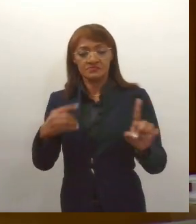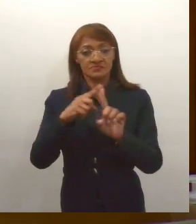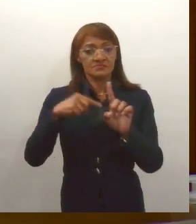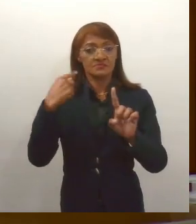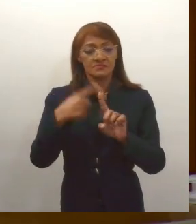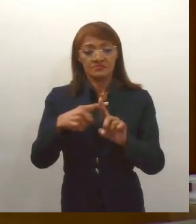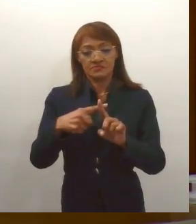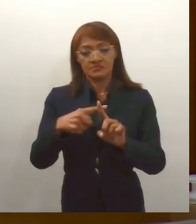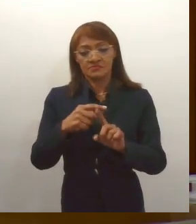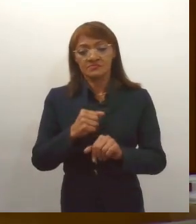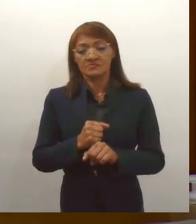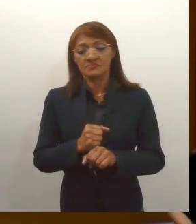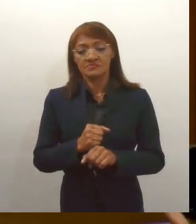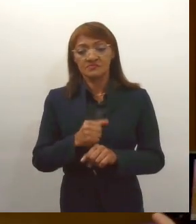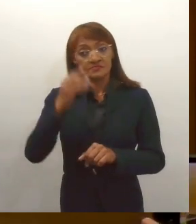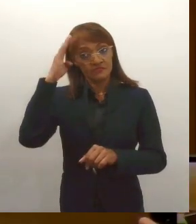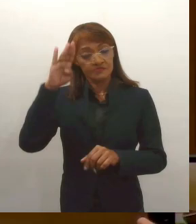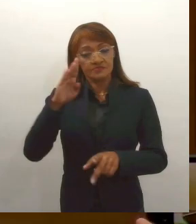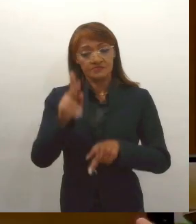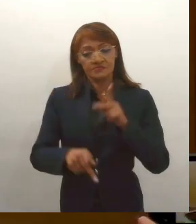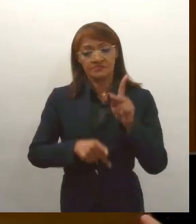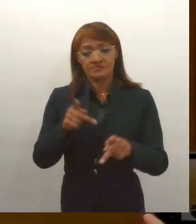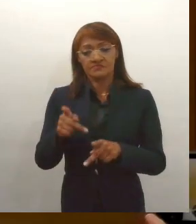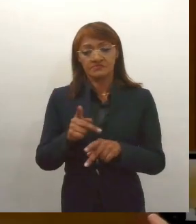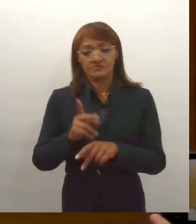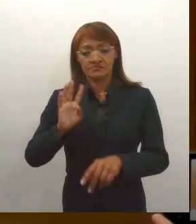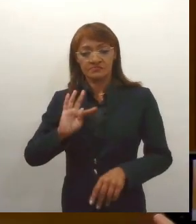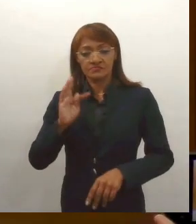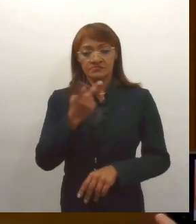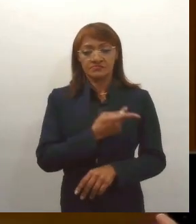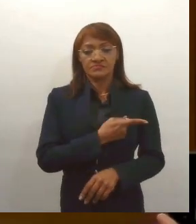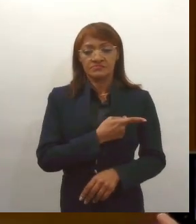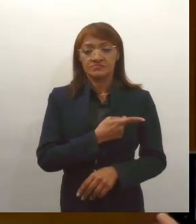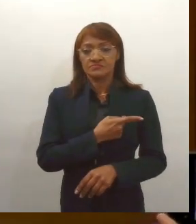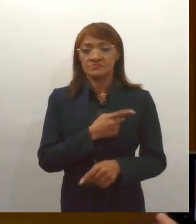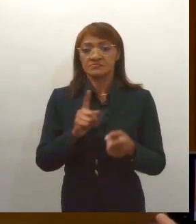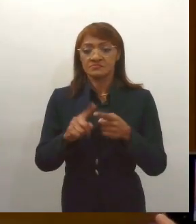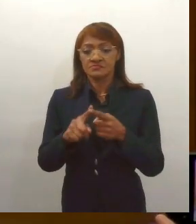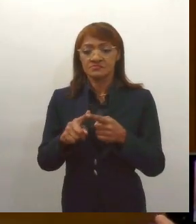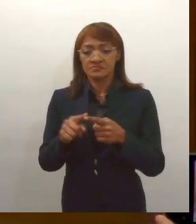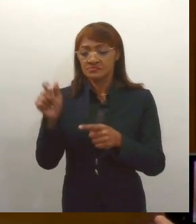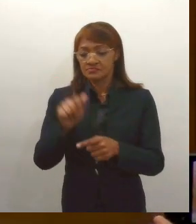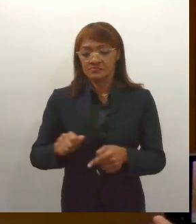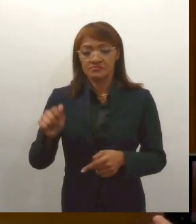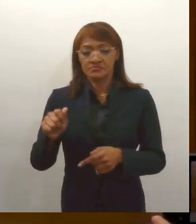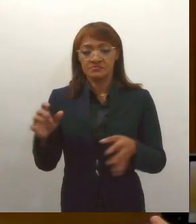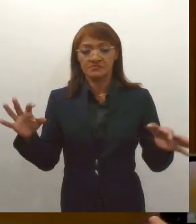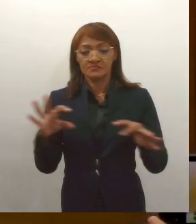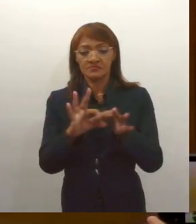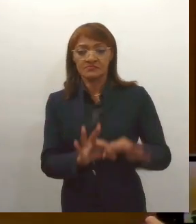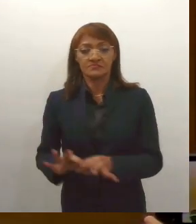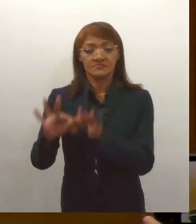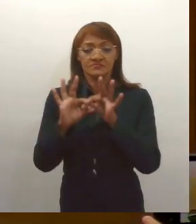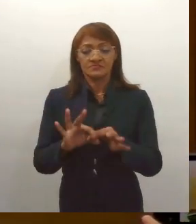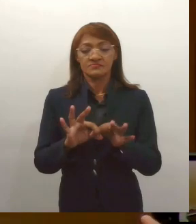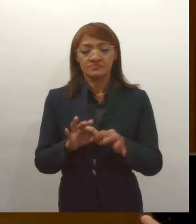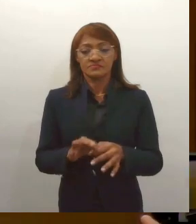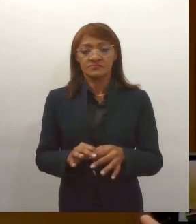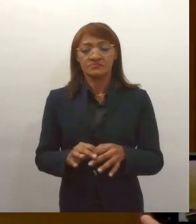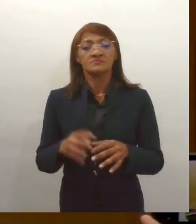trvestis como a e amtr estamos acionando a rádio né para que haja uma